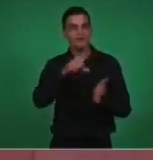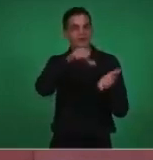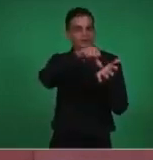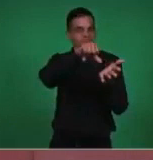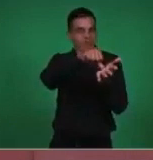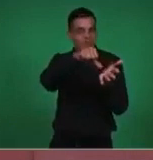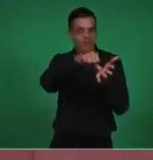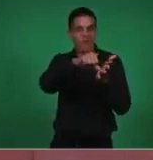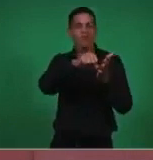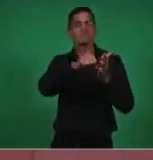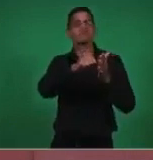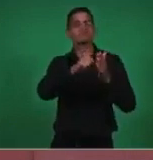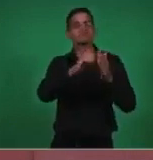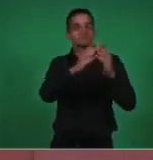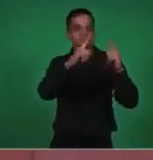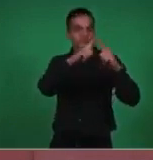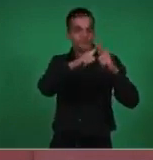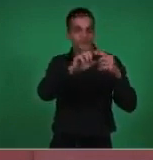Espanha.